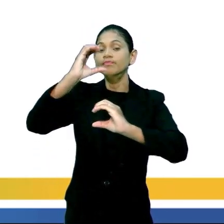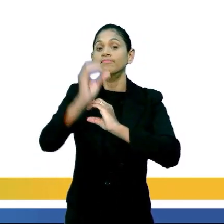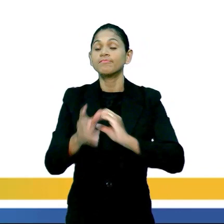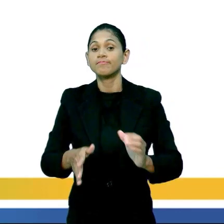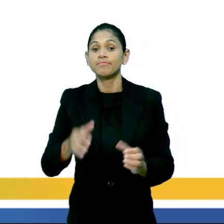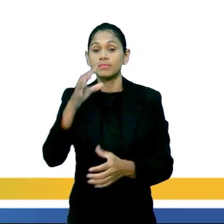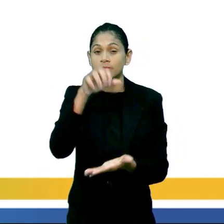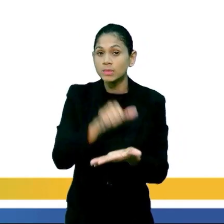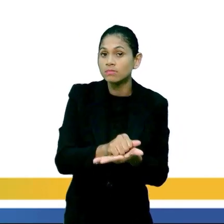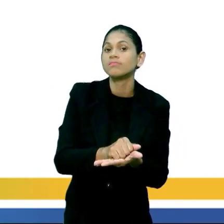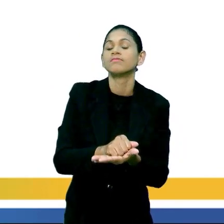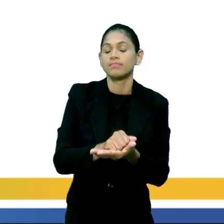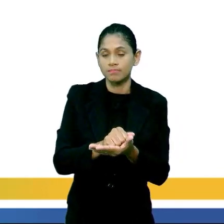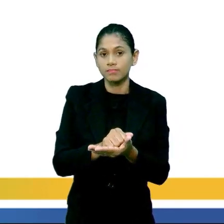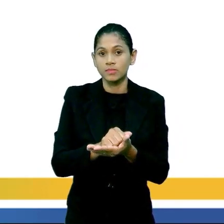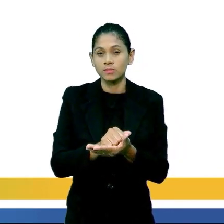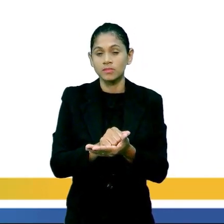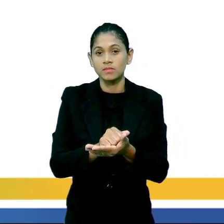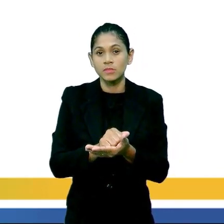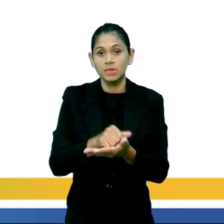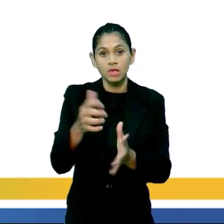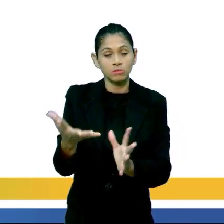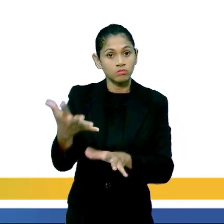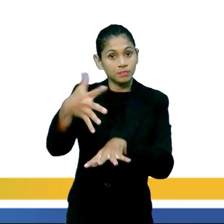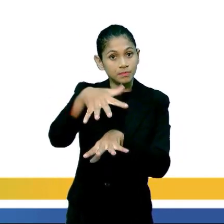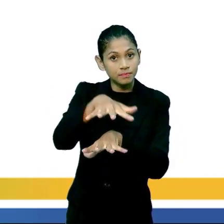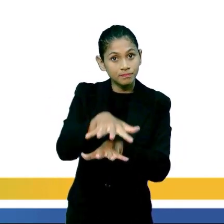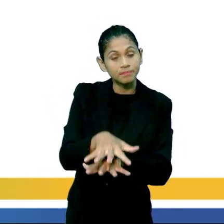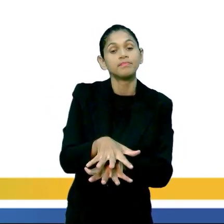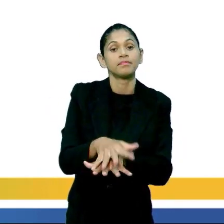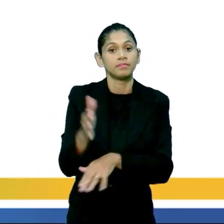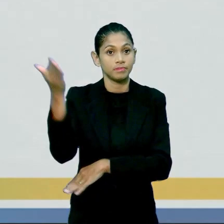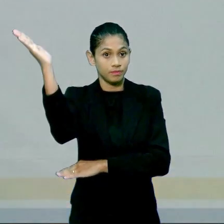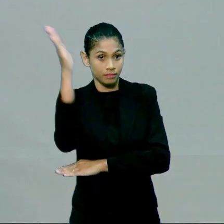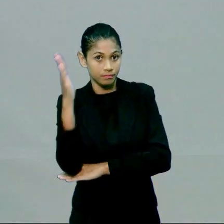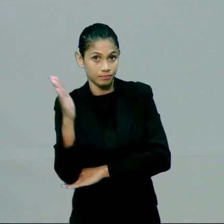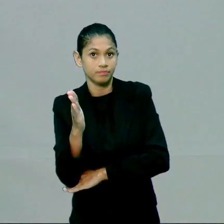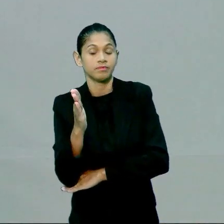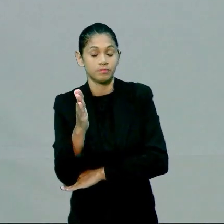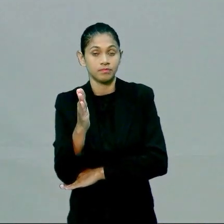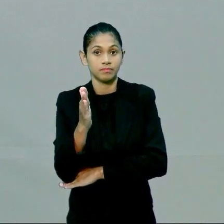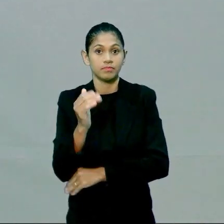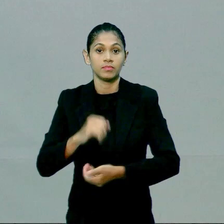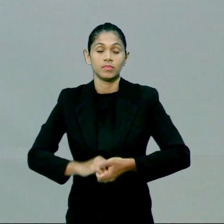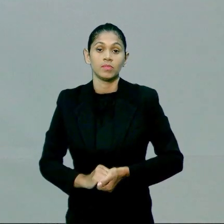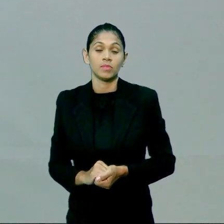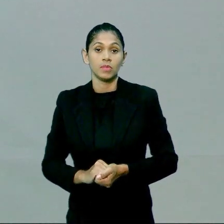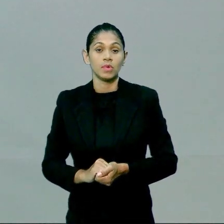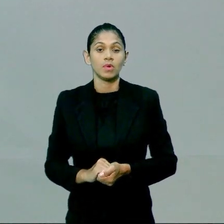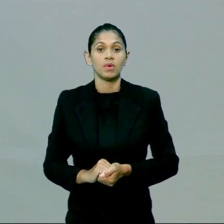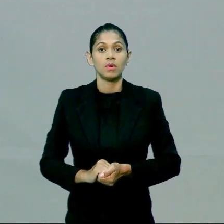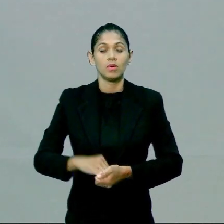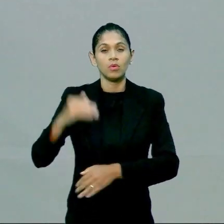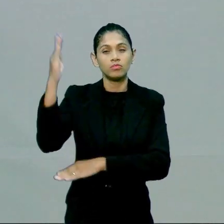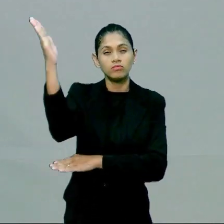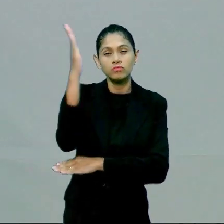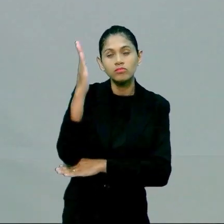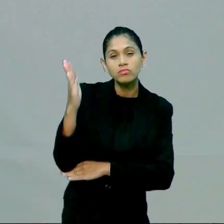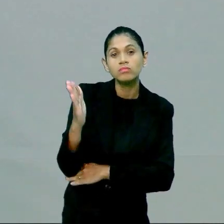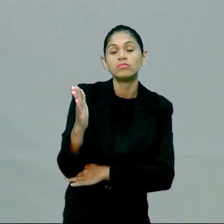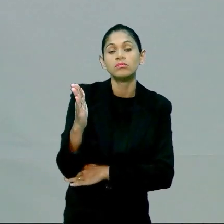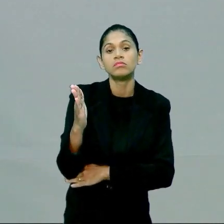Brasil. Então, digamos que o Brasil colônia ele é marcado por ciclos econômicos, ou seja,